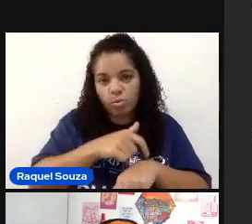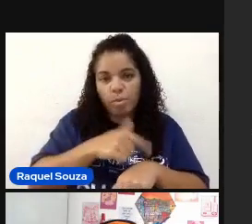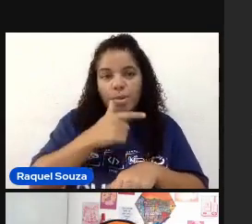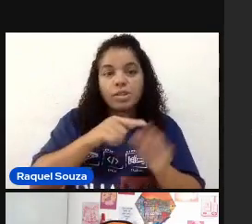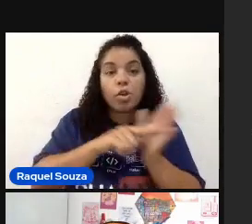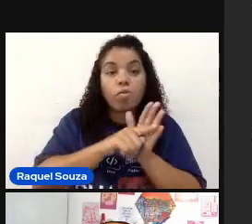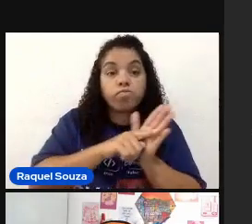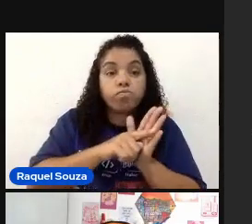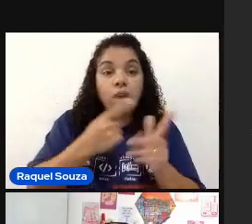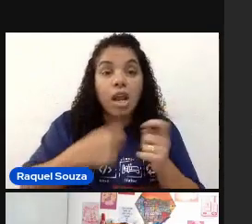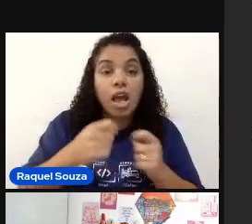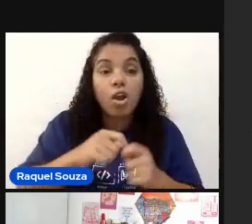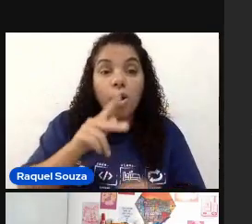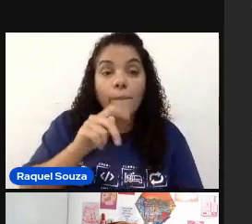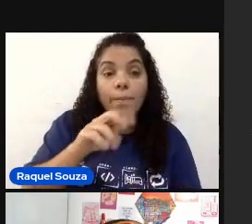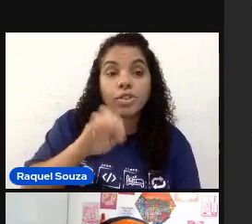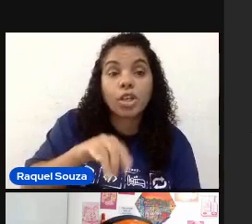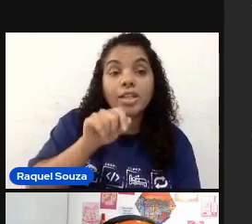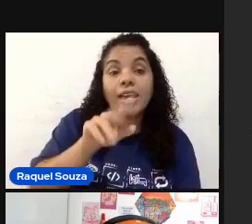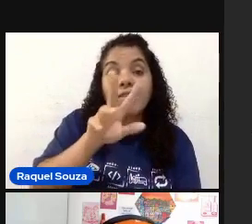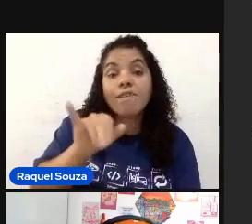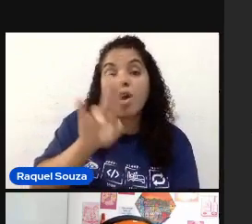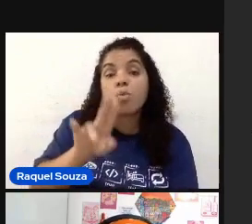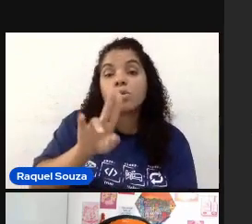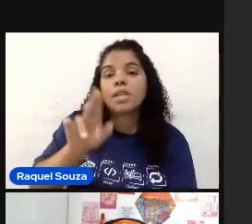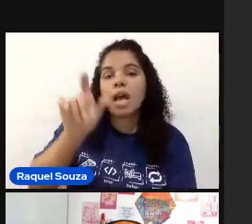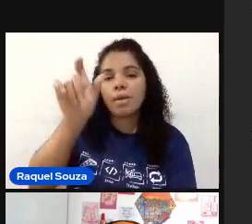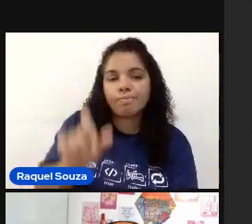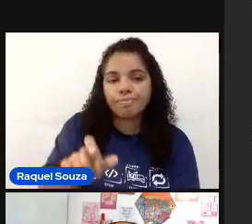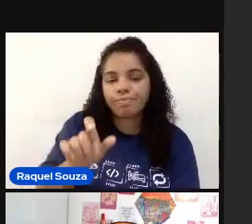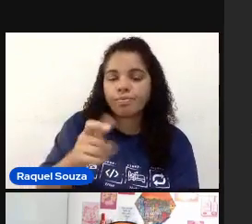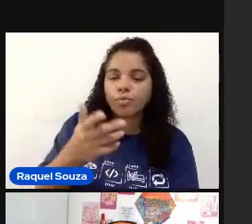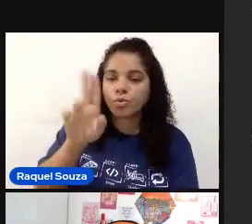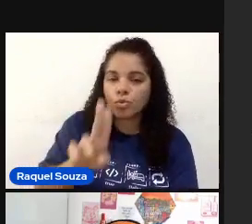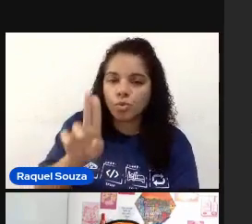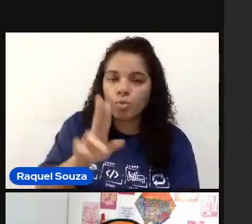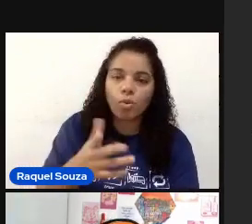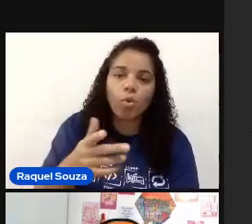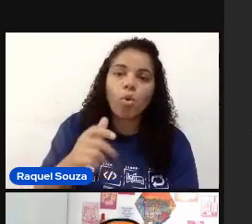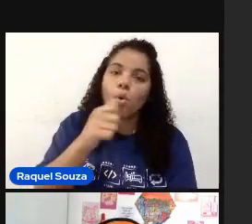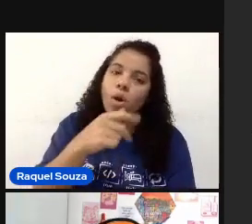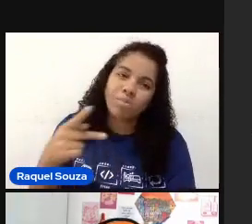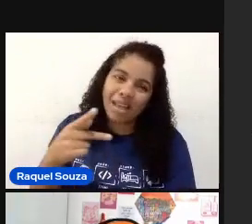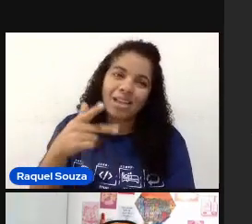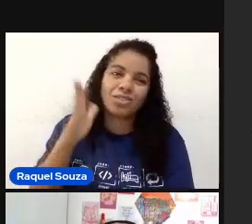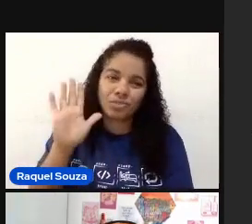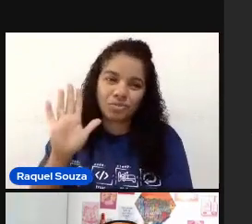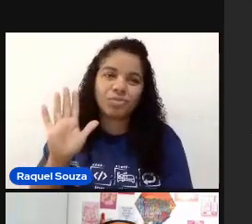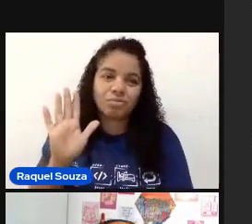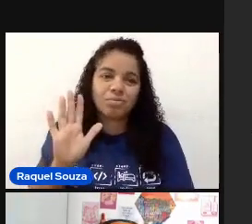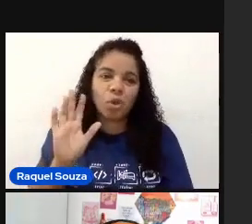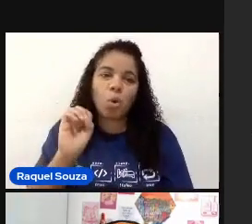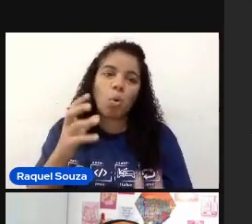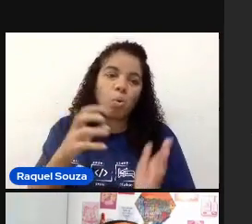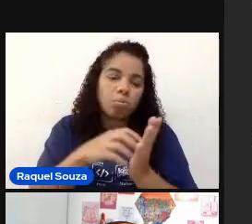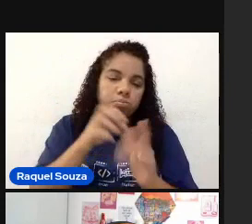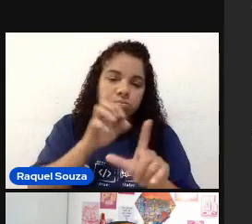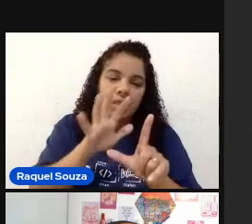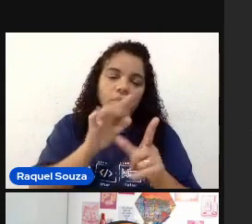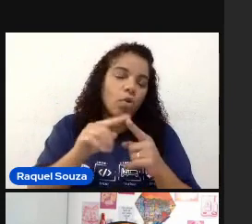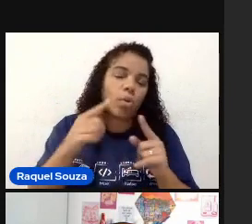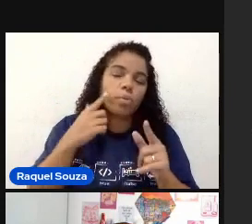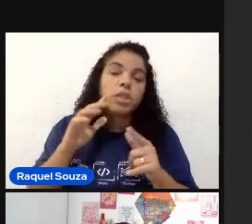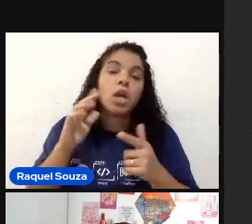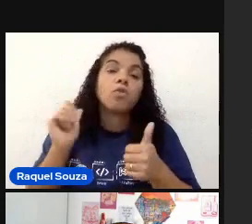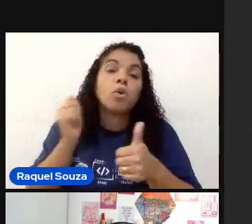negócio, o personagem é quem vai usar a solução. Então, eu preciso me colocar no lugar dessa pessoa. Então, não me importa que o